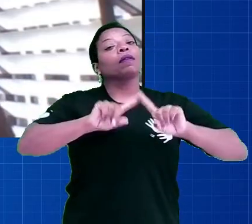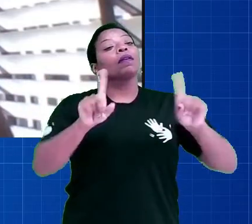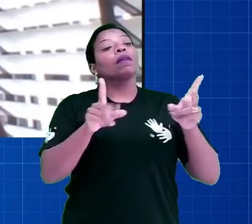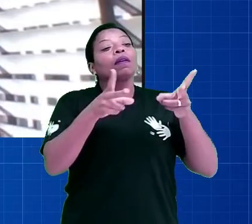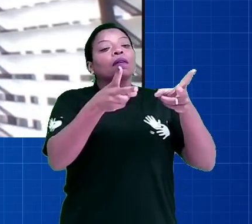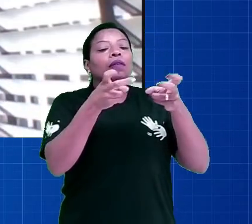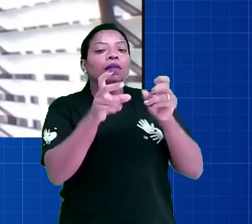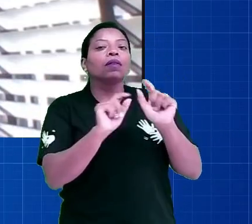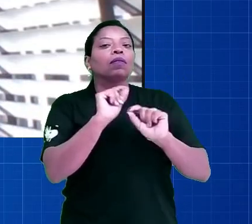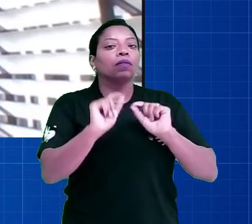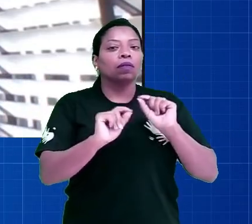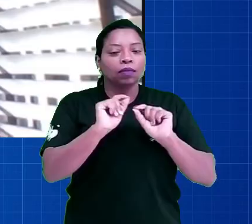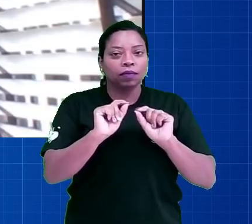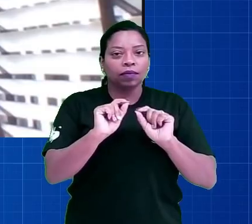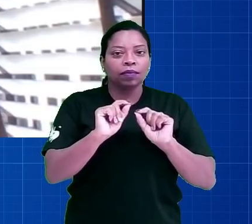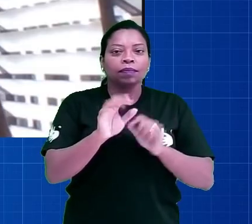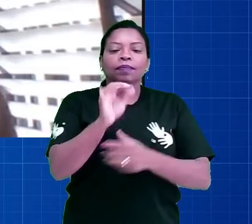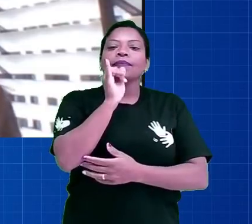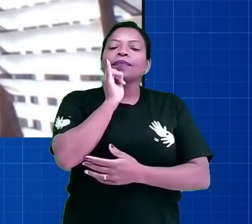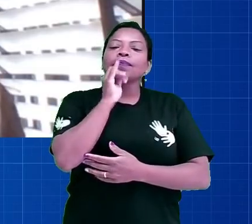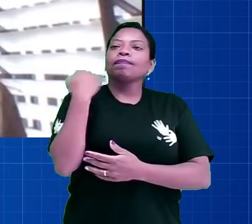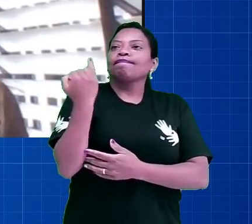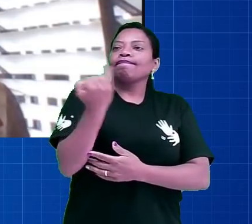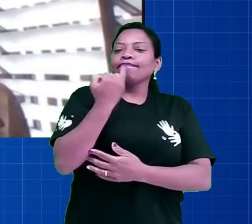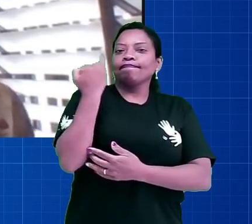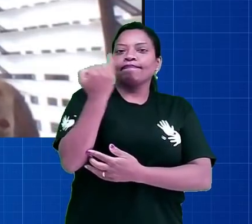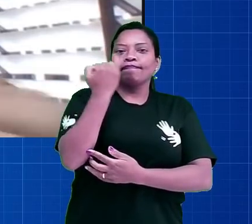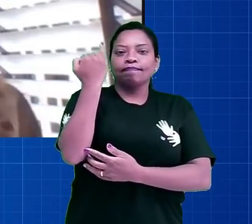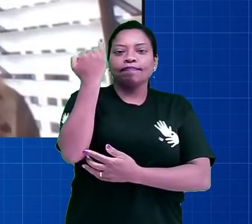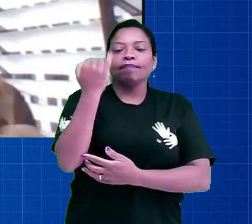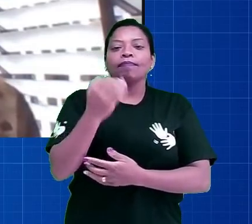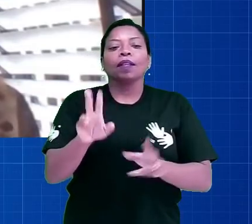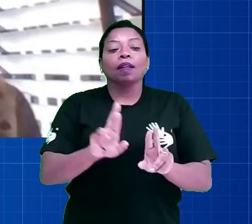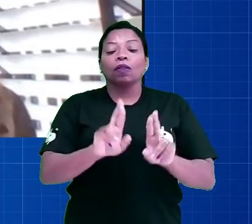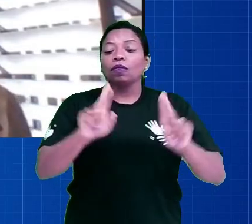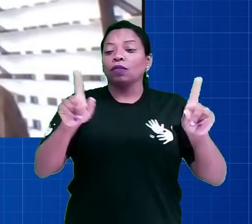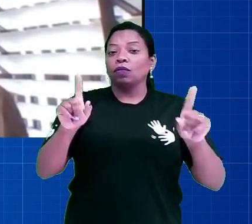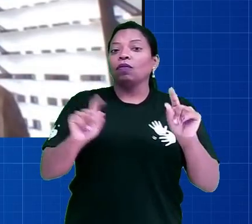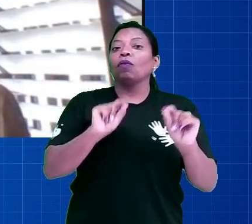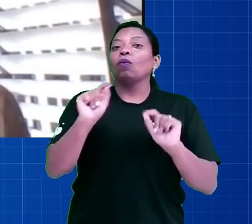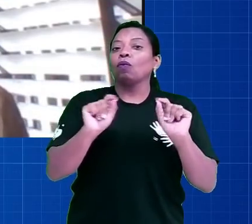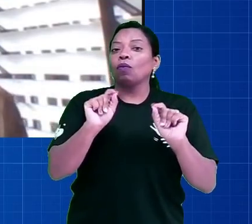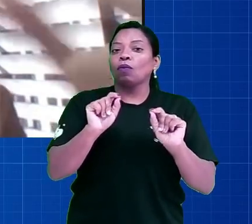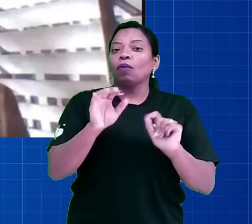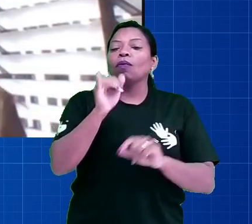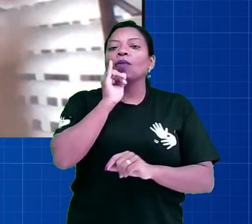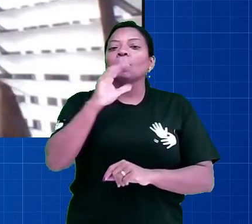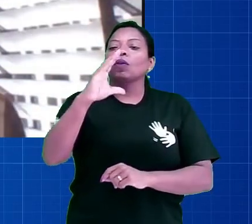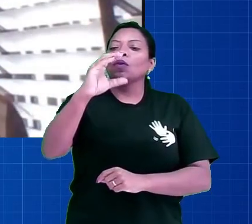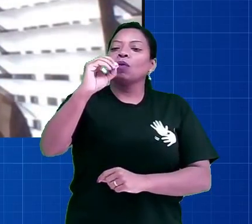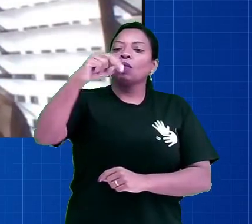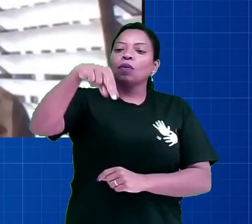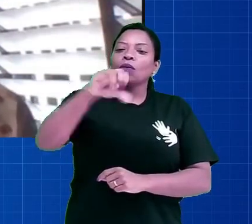forte. E o que a gente percebe também que é importante, que é a